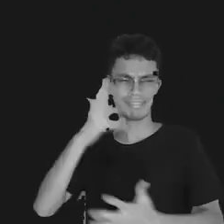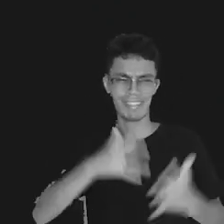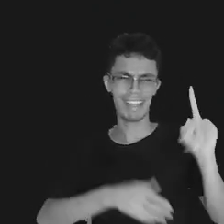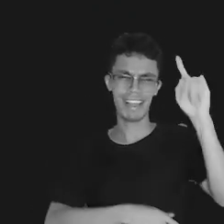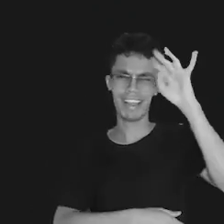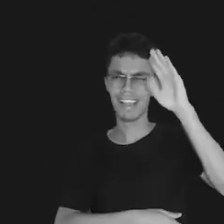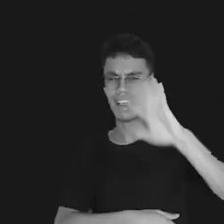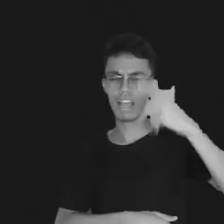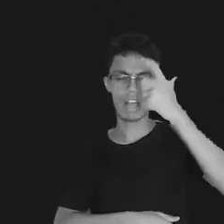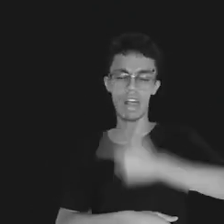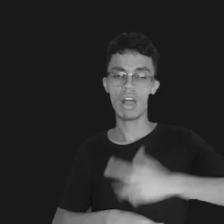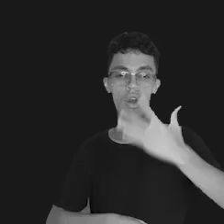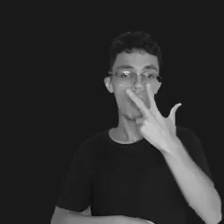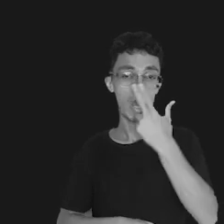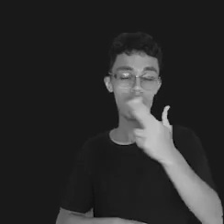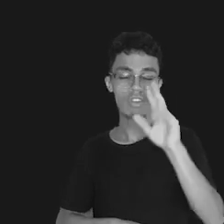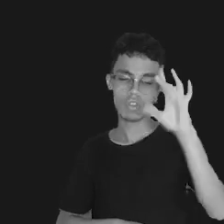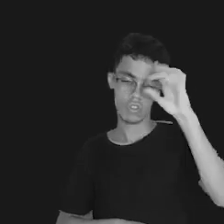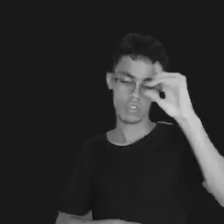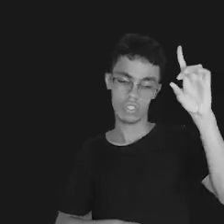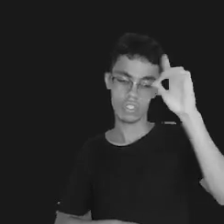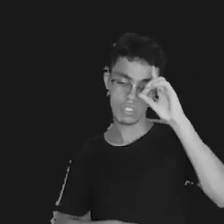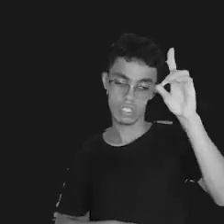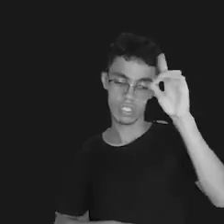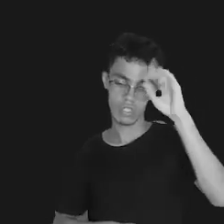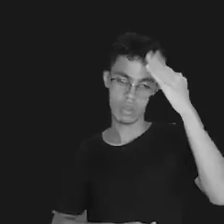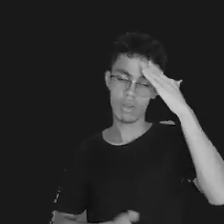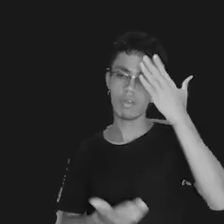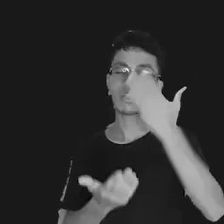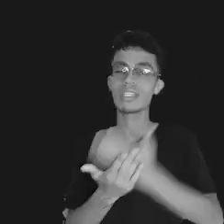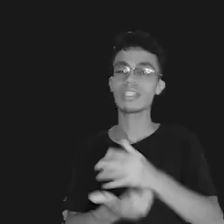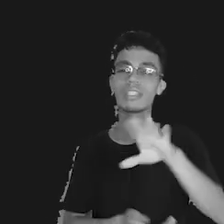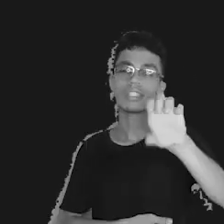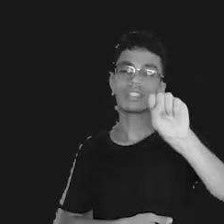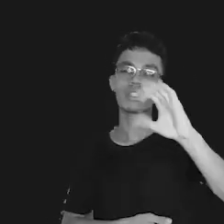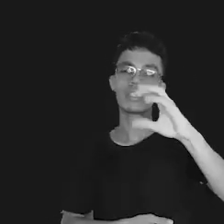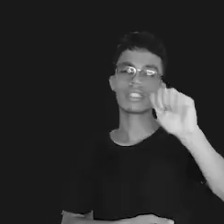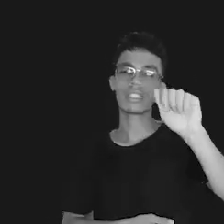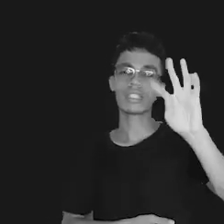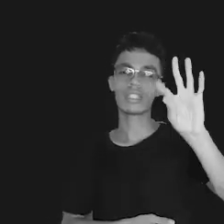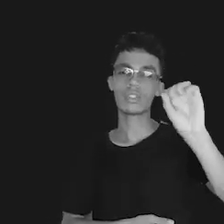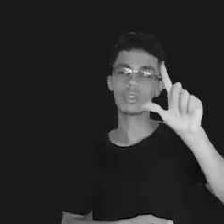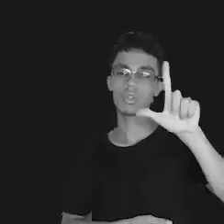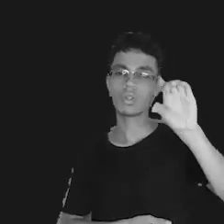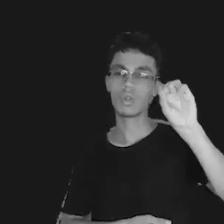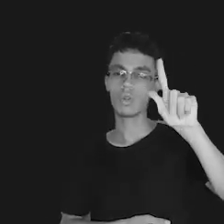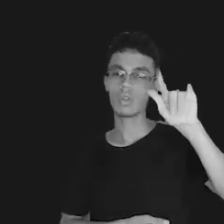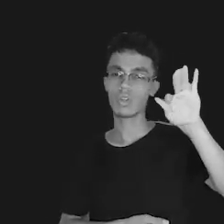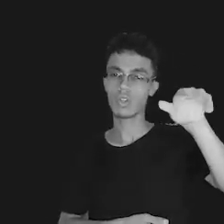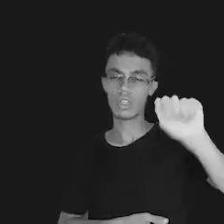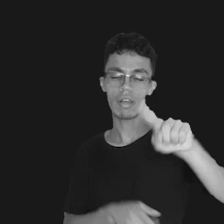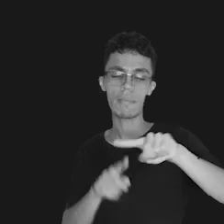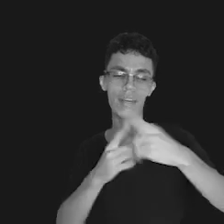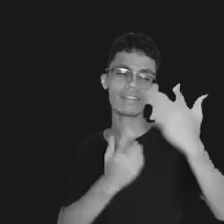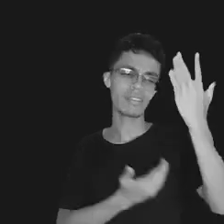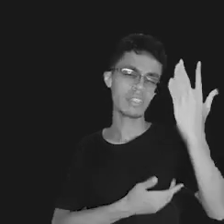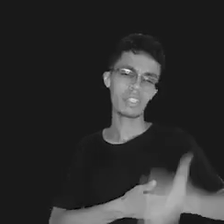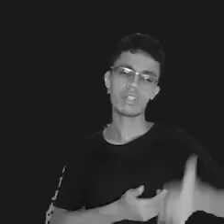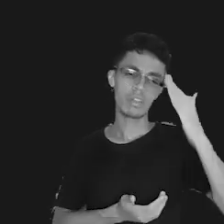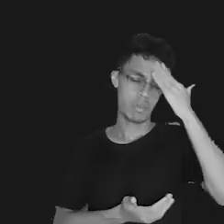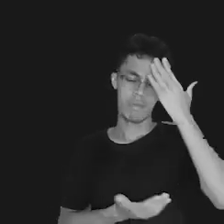acho, mas dia menos dia acredito ainda na escatologia. Mas Vossa Excelência não acredita